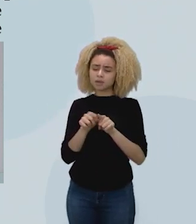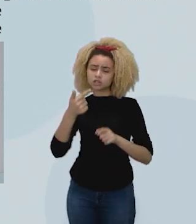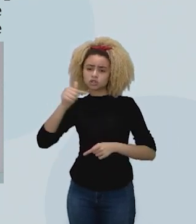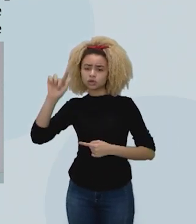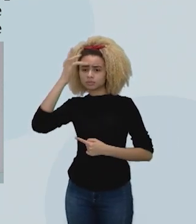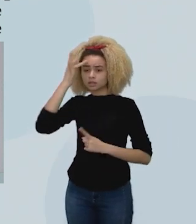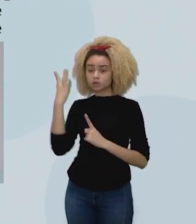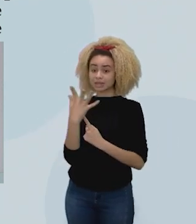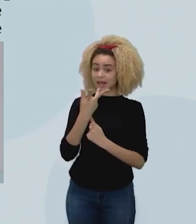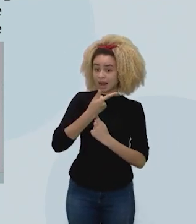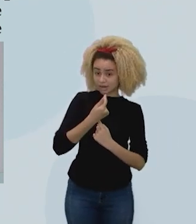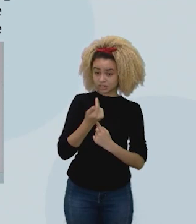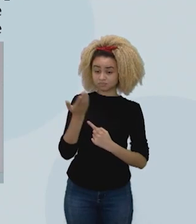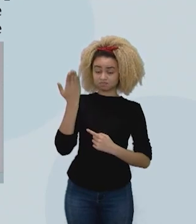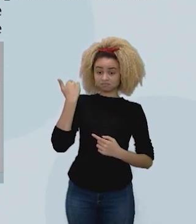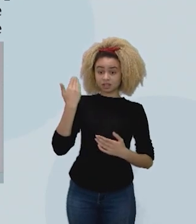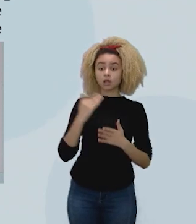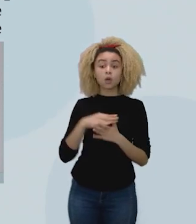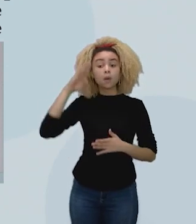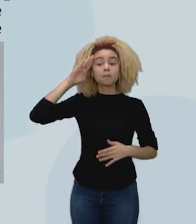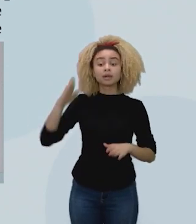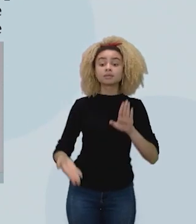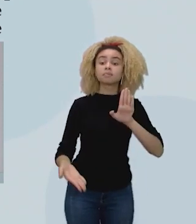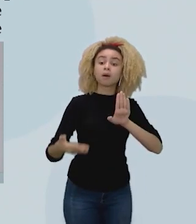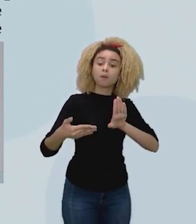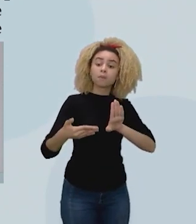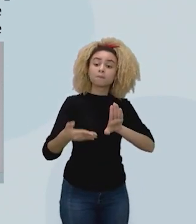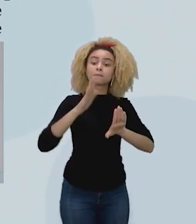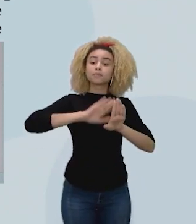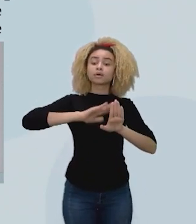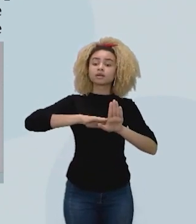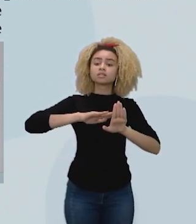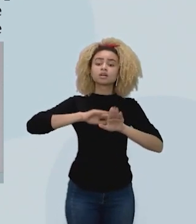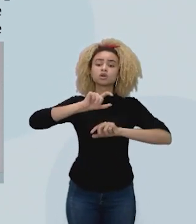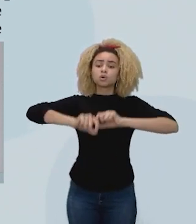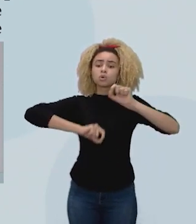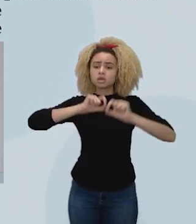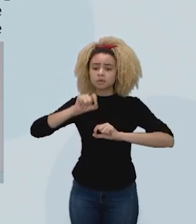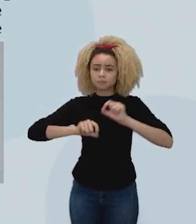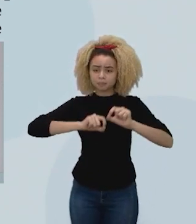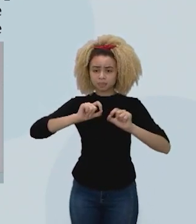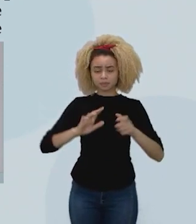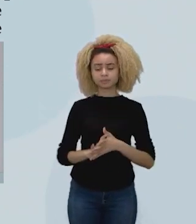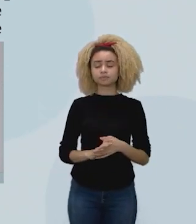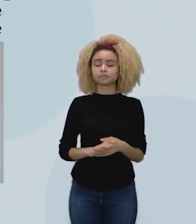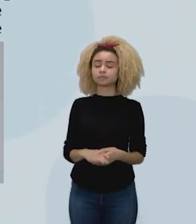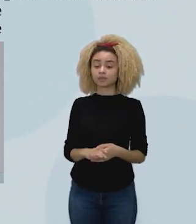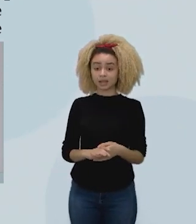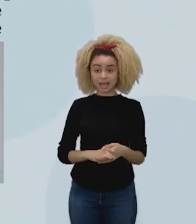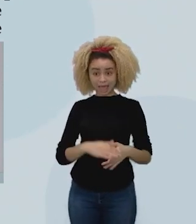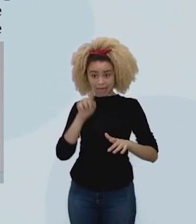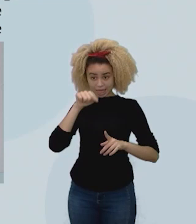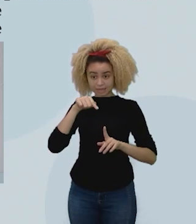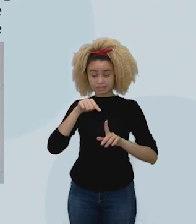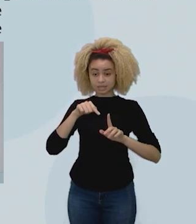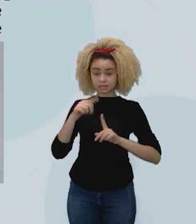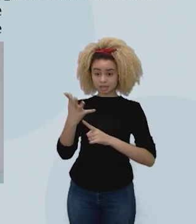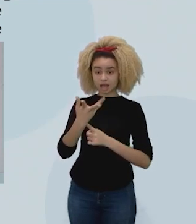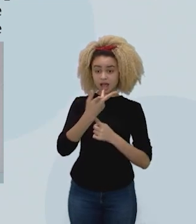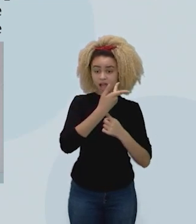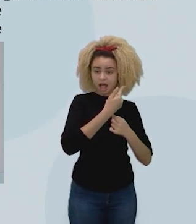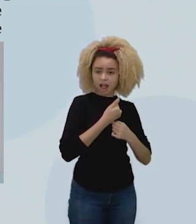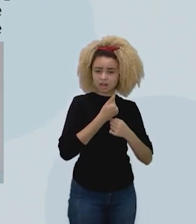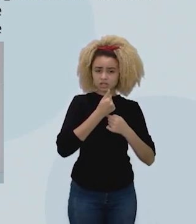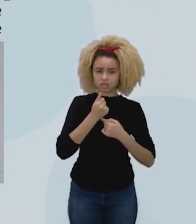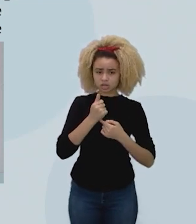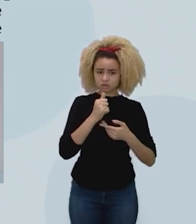o principal motivo por trás de tudo isso era justamente essa questão, né, de que essas obras iam aos